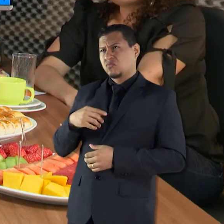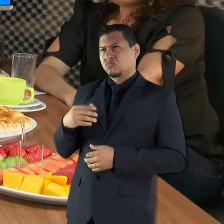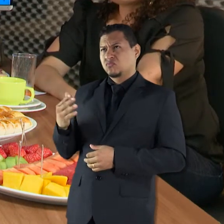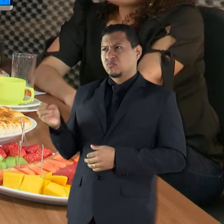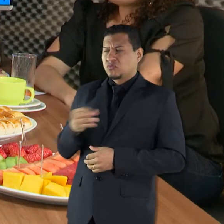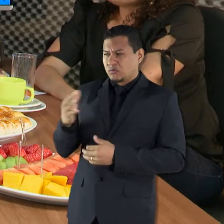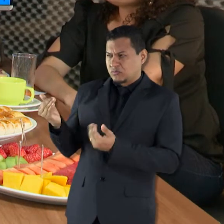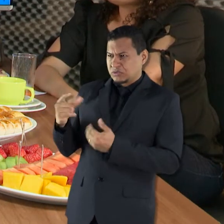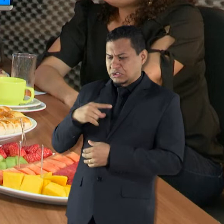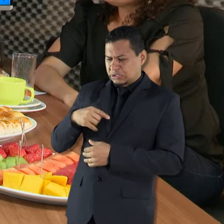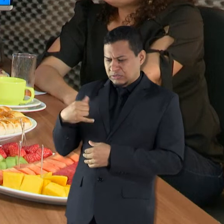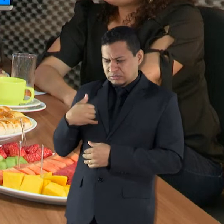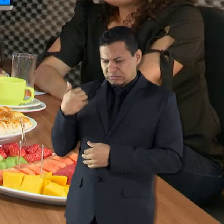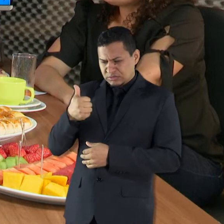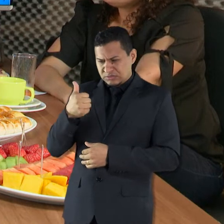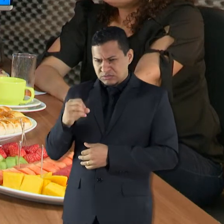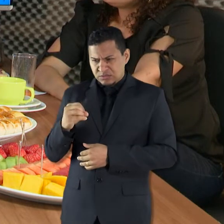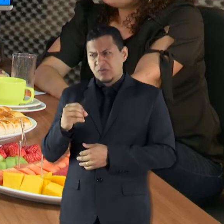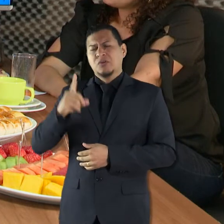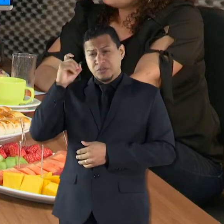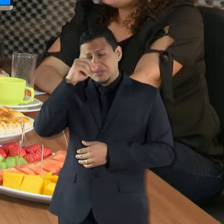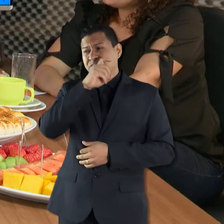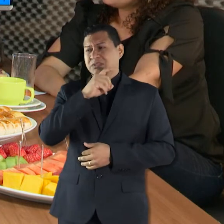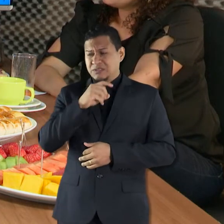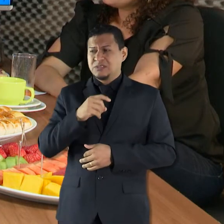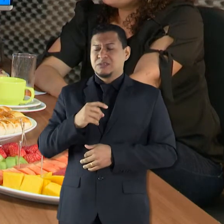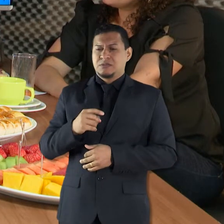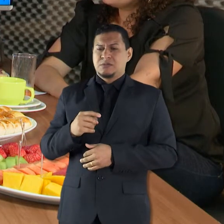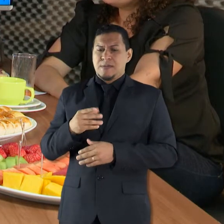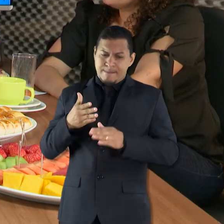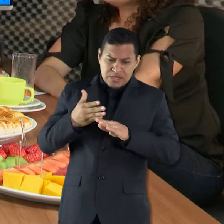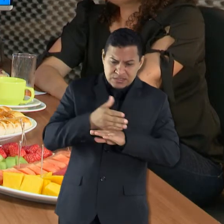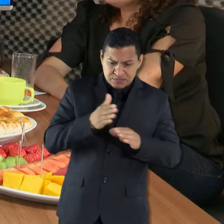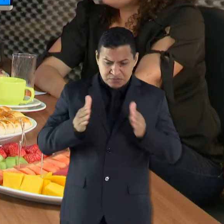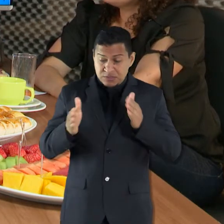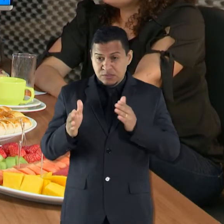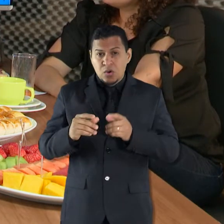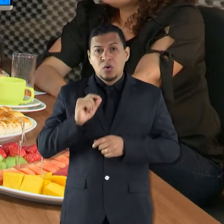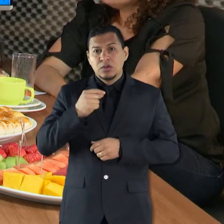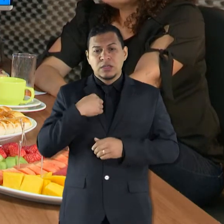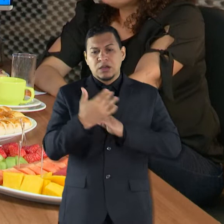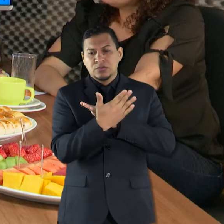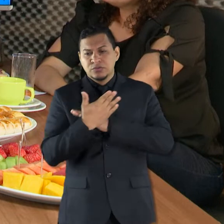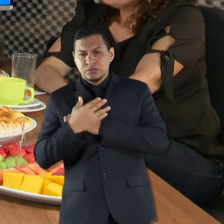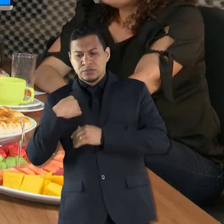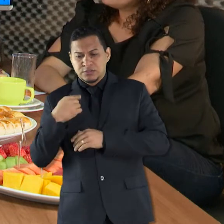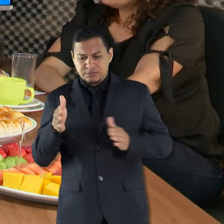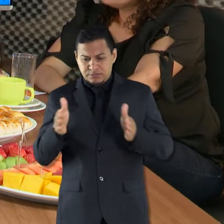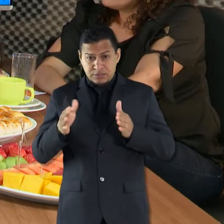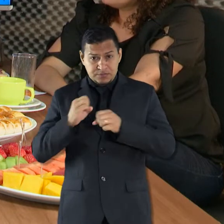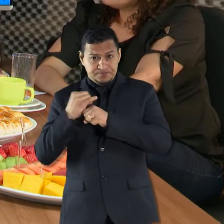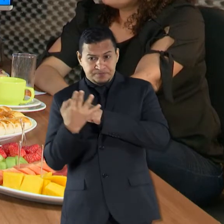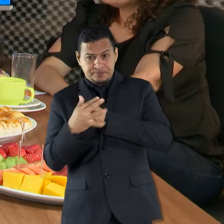12 anos e o mais novo tinha 7 na época, Luiz e 10. Foi difícil para eles também, né? O que nos ajudou foi na época